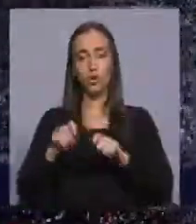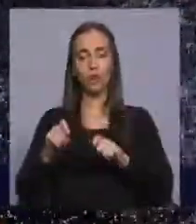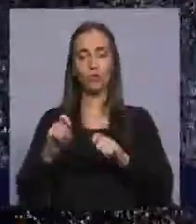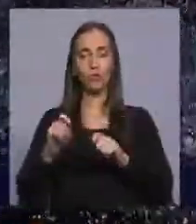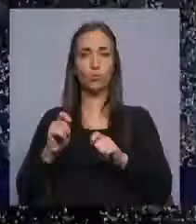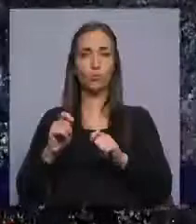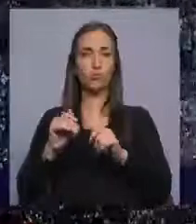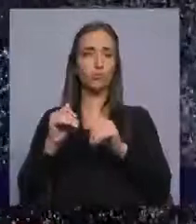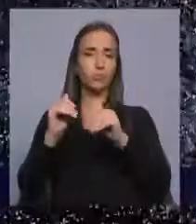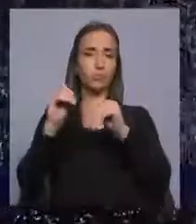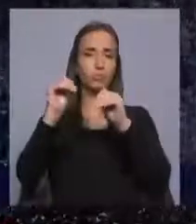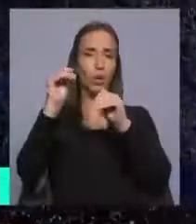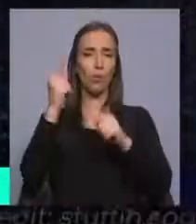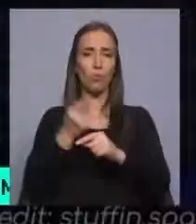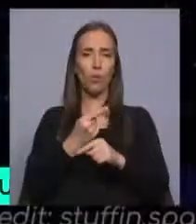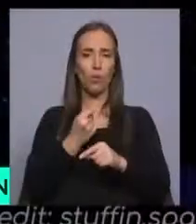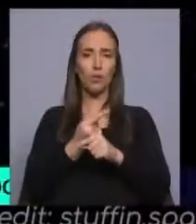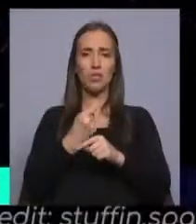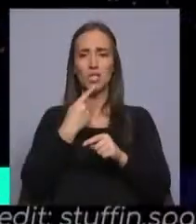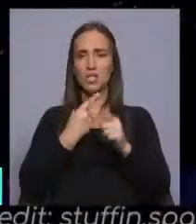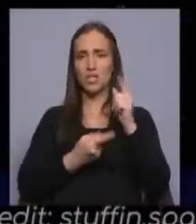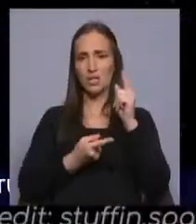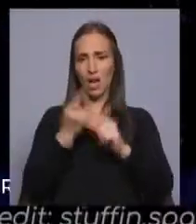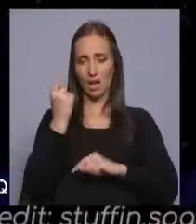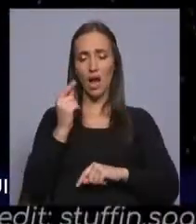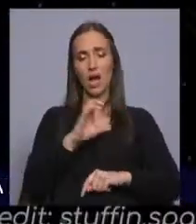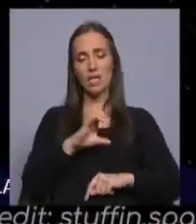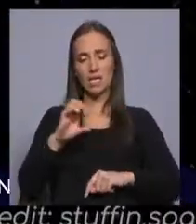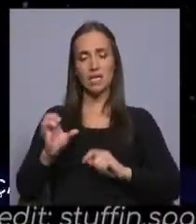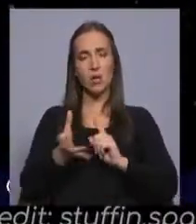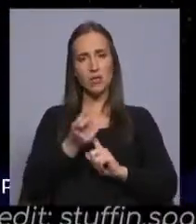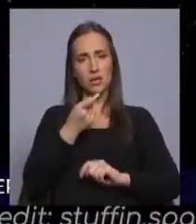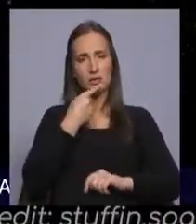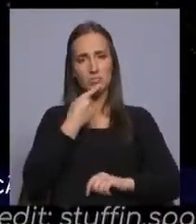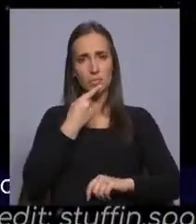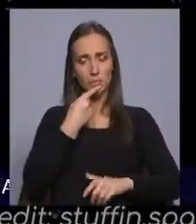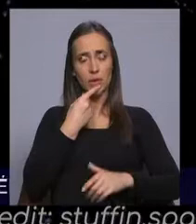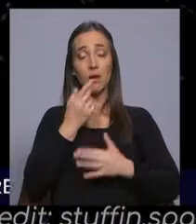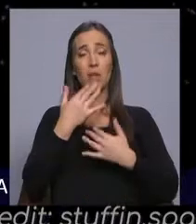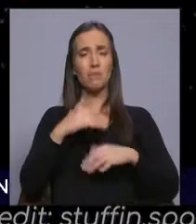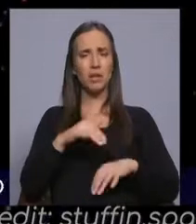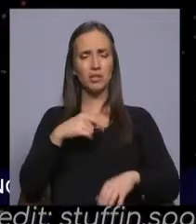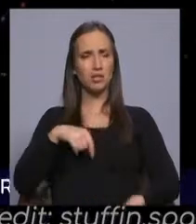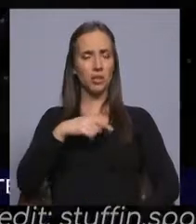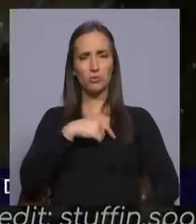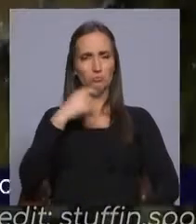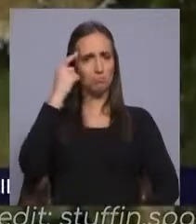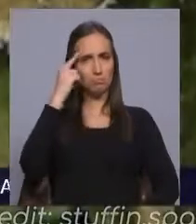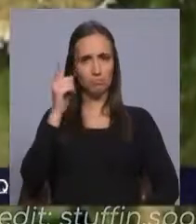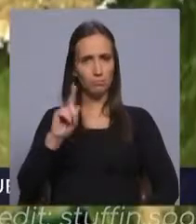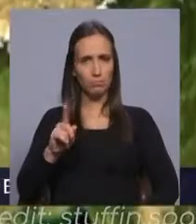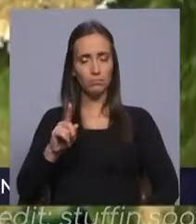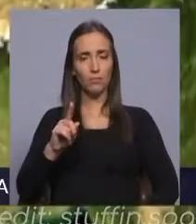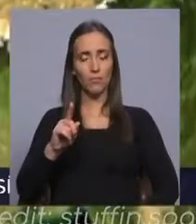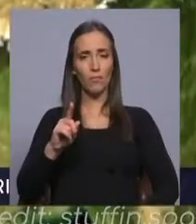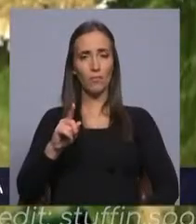muito estranho. Estranho, quer dizer, a ciência consegue explicá-lo, mas não estávamos à espera que fosse tão acentuado. E que é uma